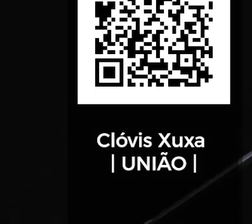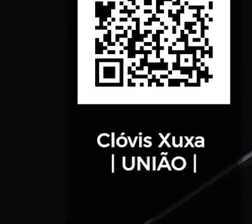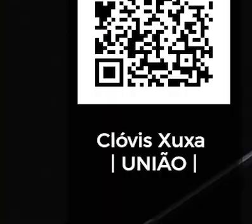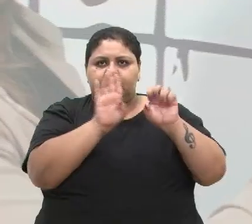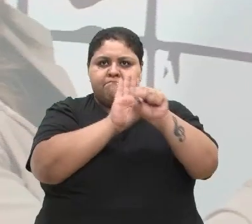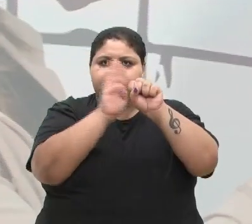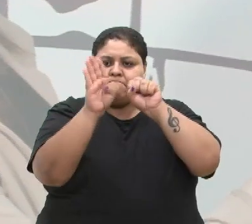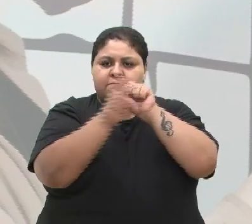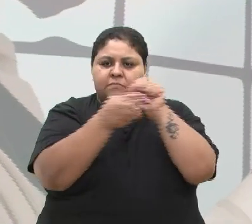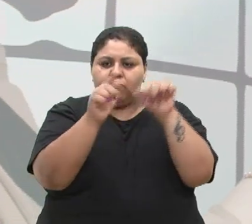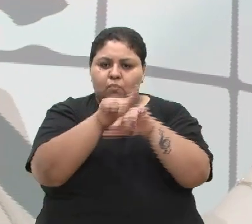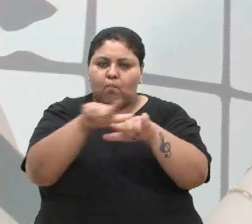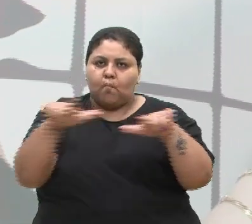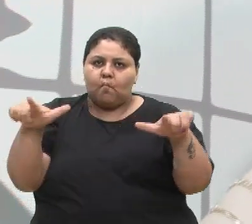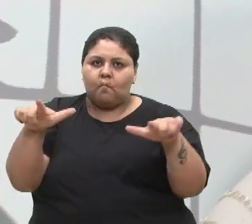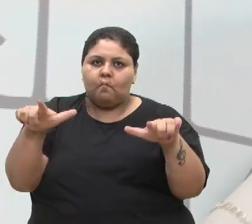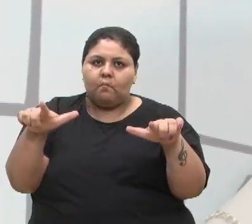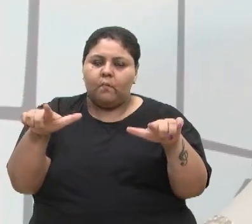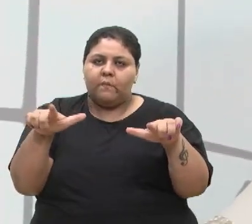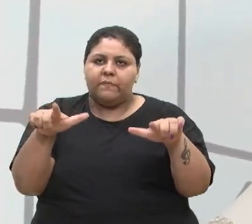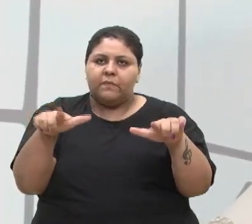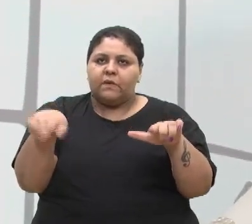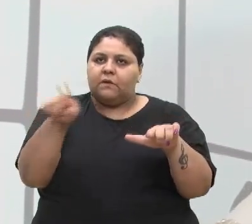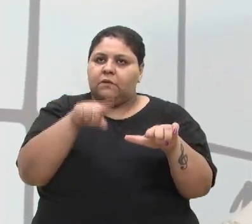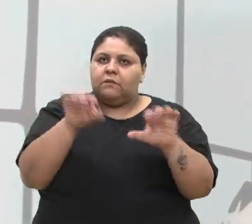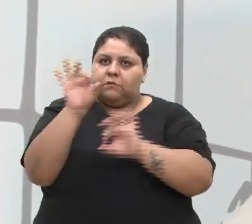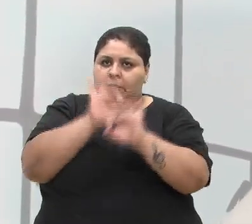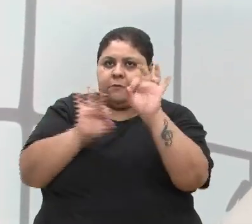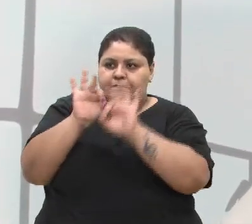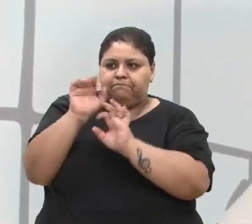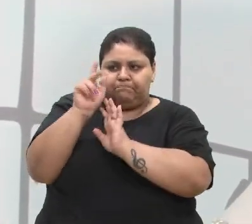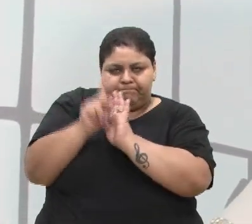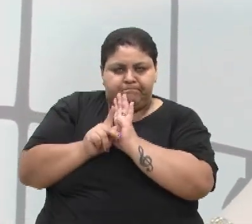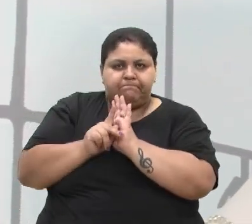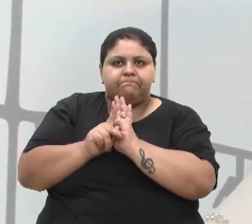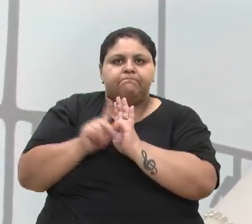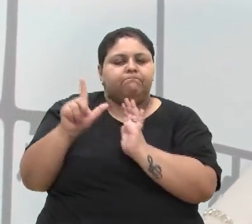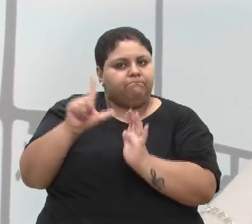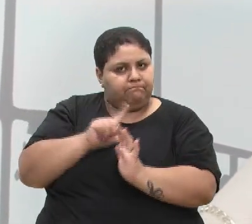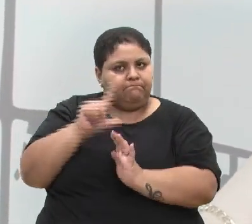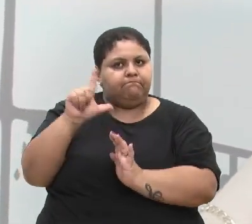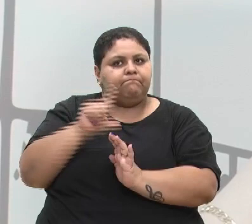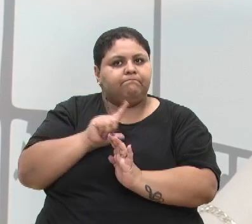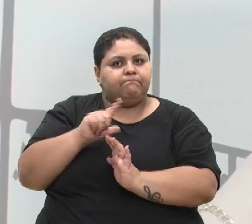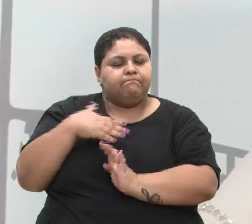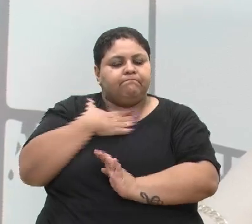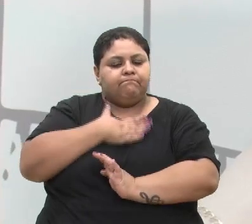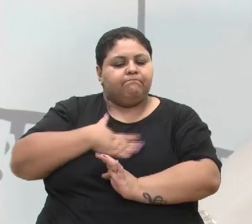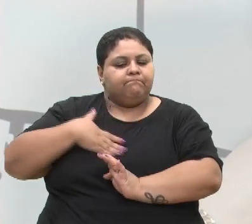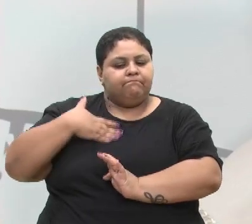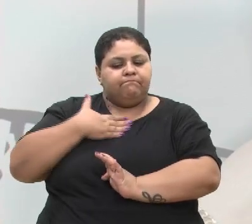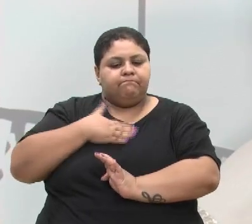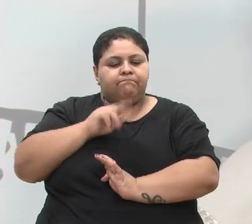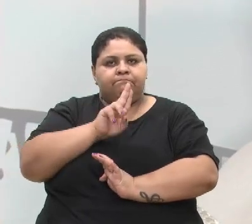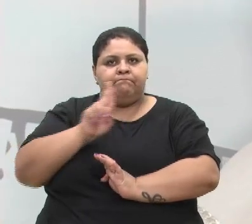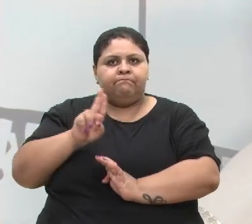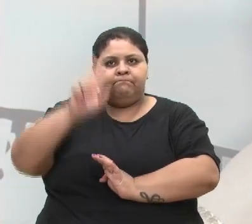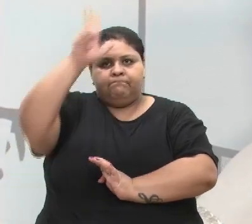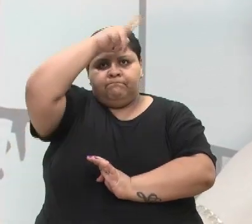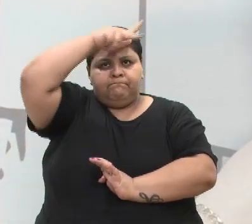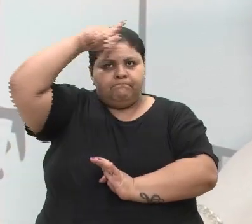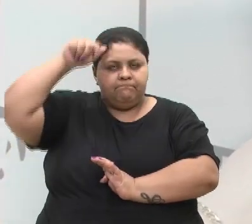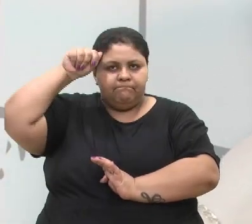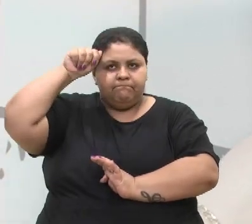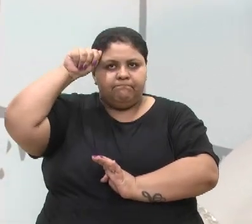Limpo. O Bairro Limpo, a gente elaborou esse projeto e tivemos o prazer de chamar o prefeito municipal e